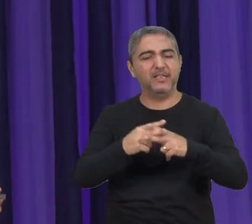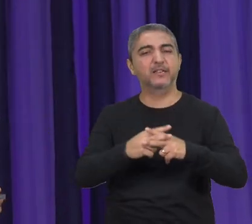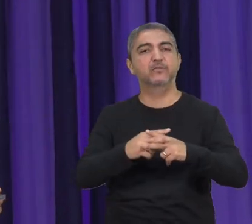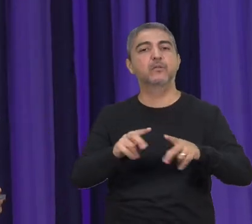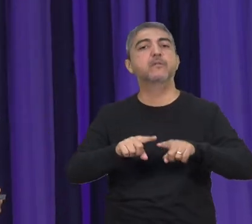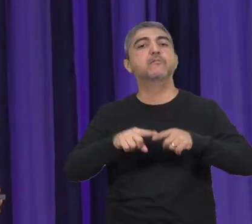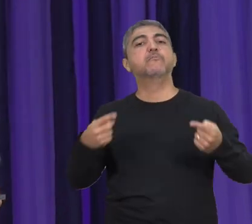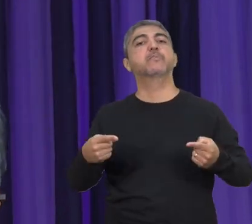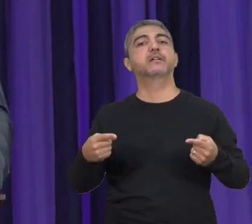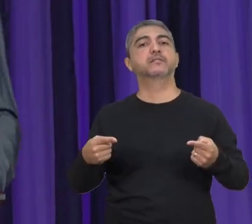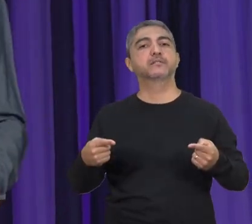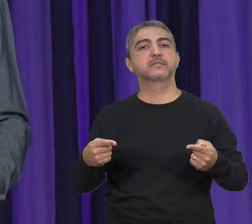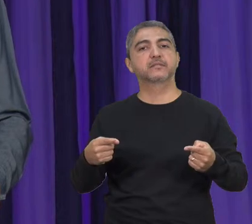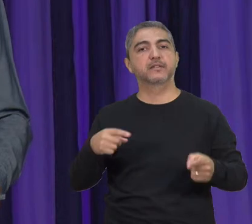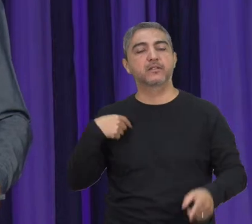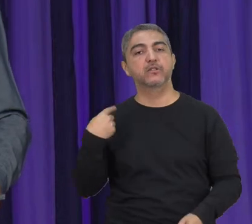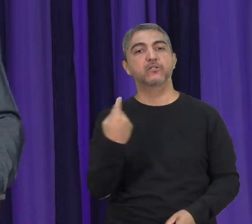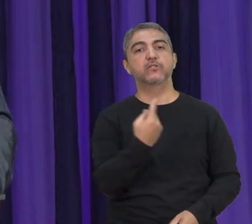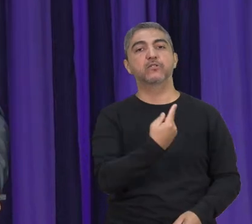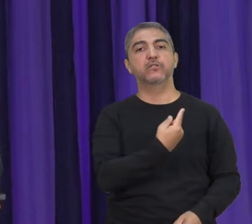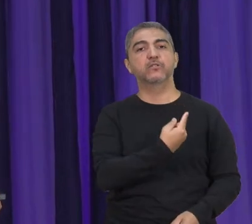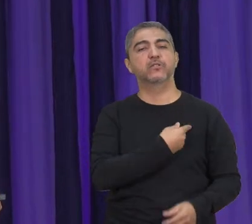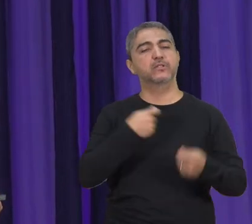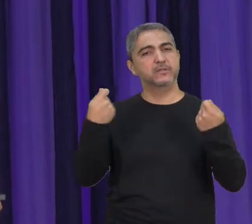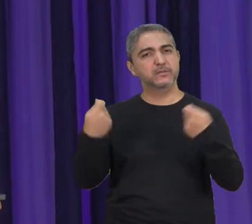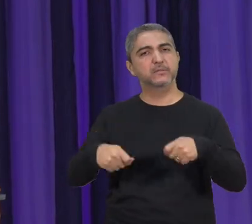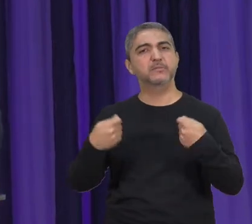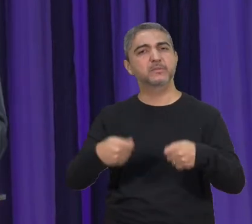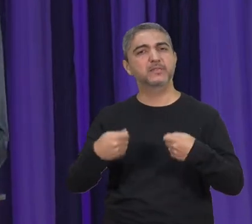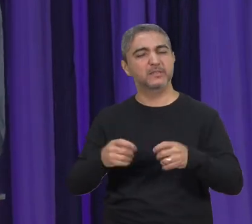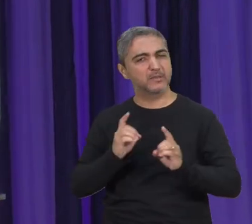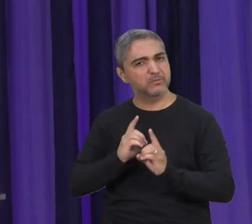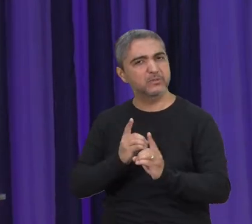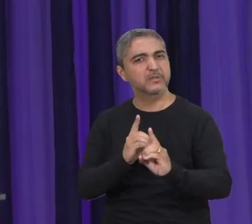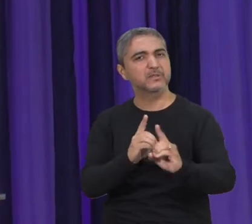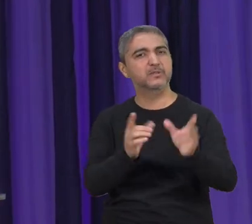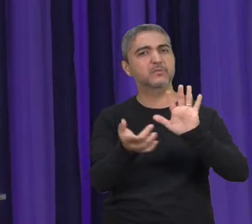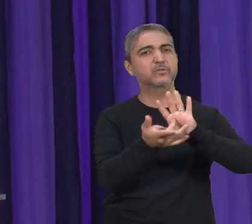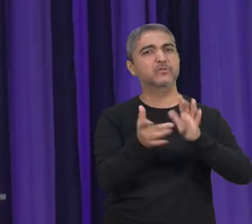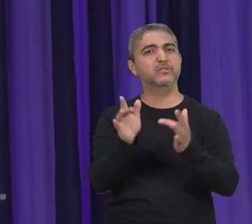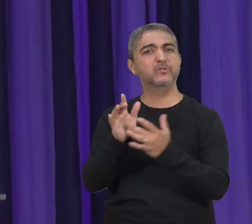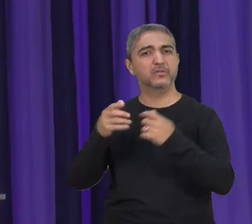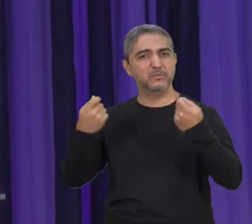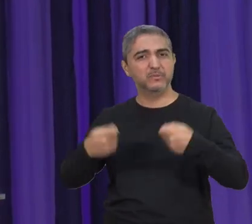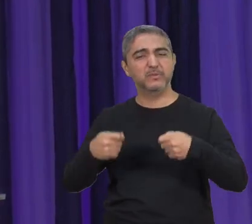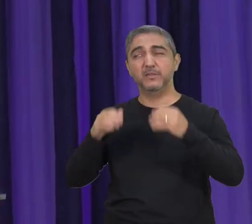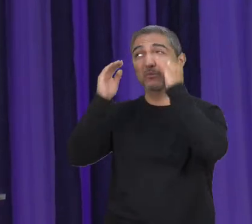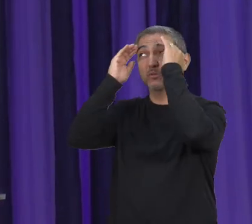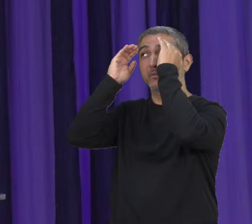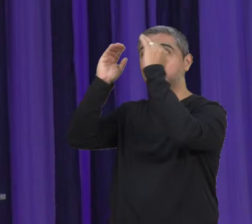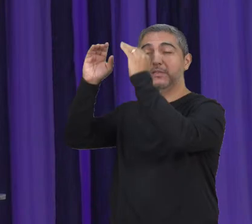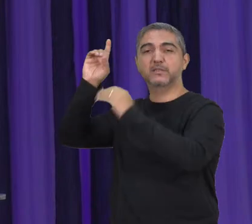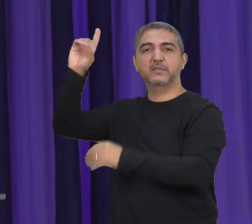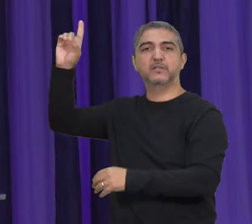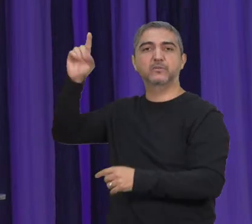mas não é possível que um discípulo de Jesus que recebeu uma ordem de Jesus